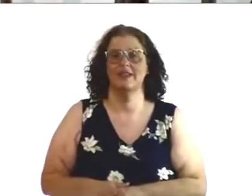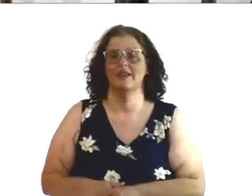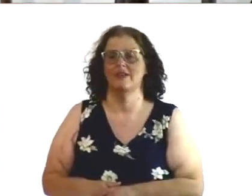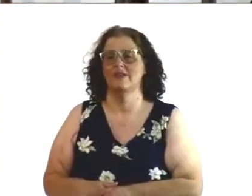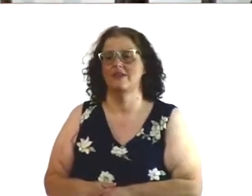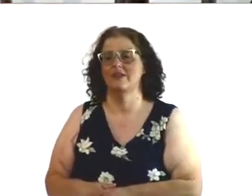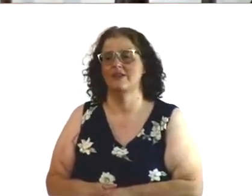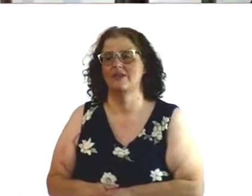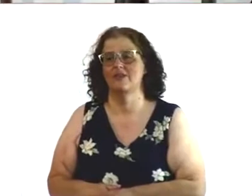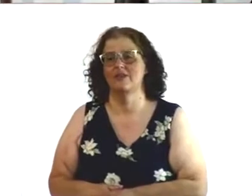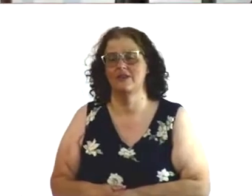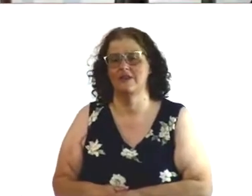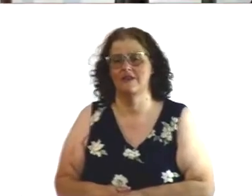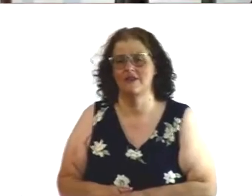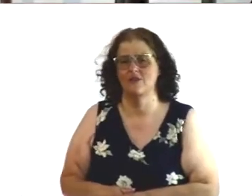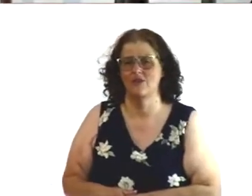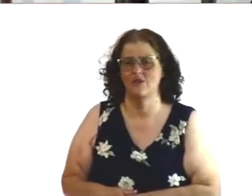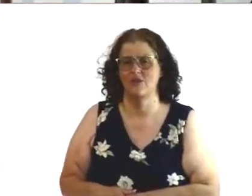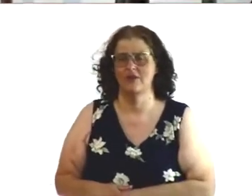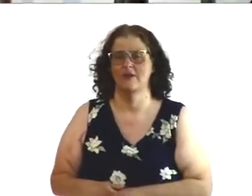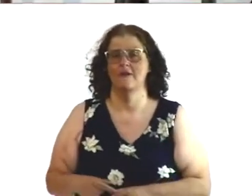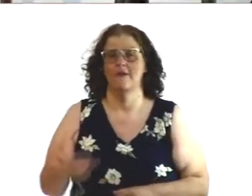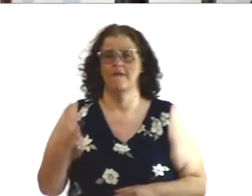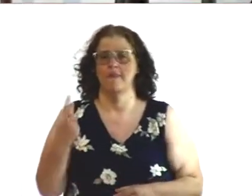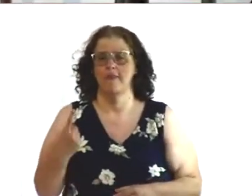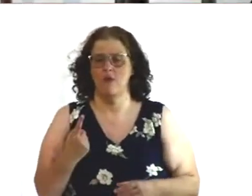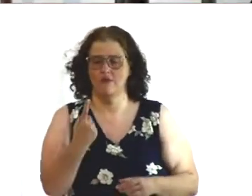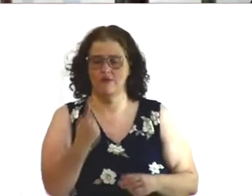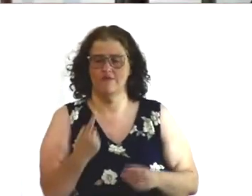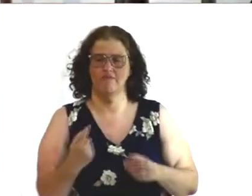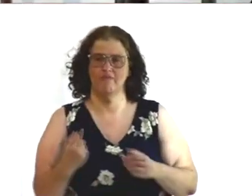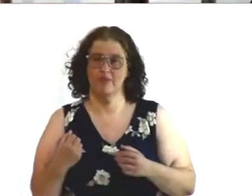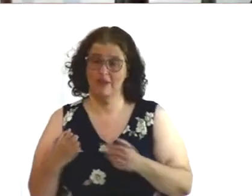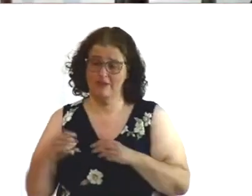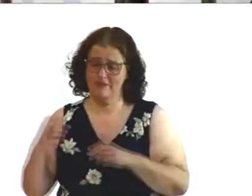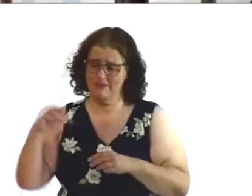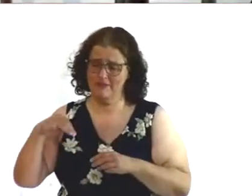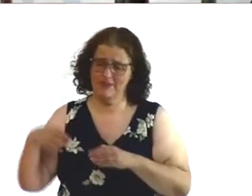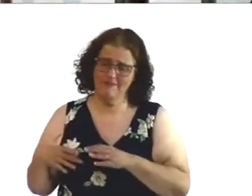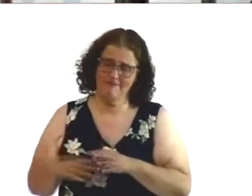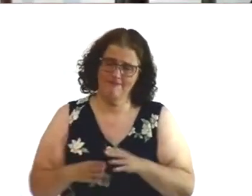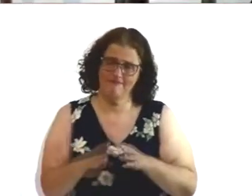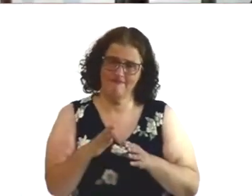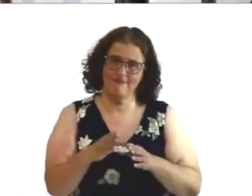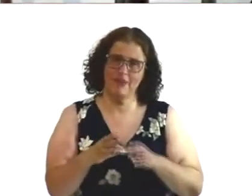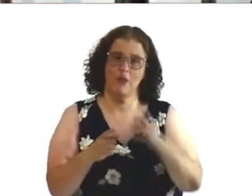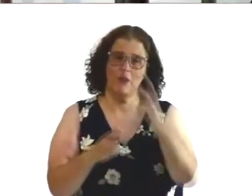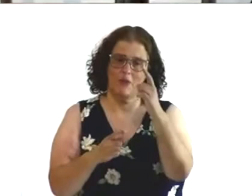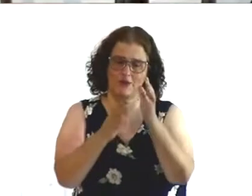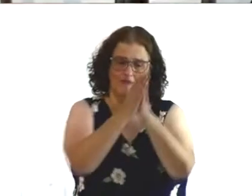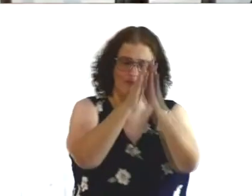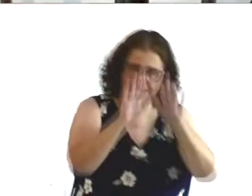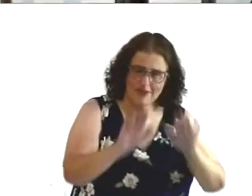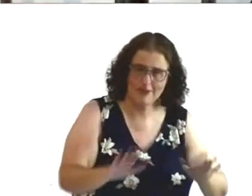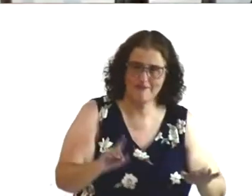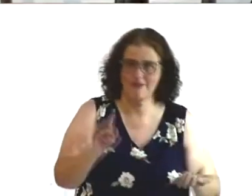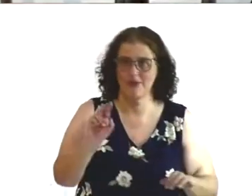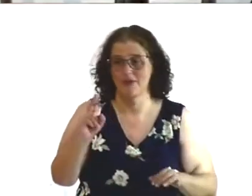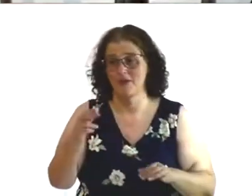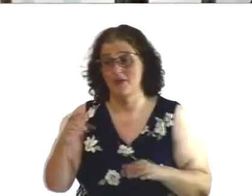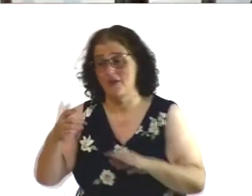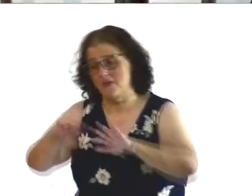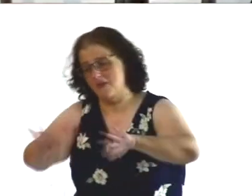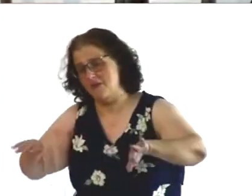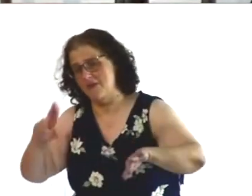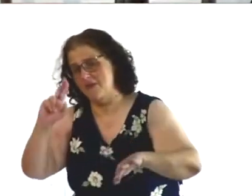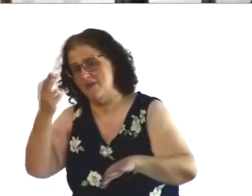todos procuravam, mas uns para adorar, outros não para adorar. Antes de você fazer